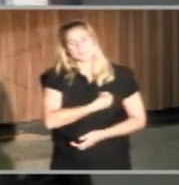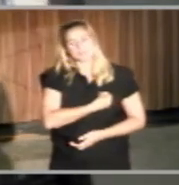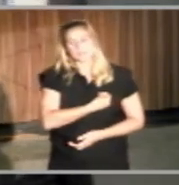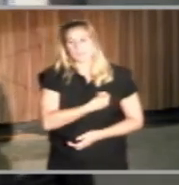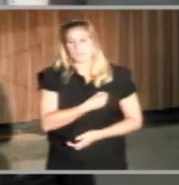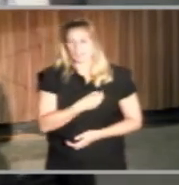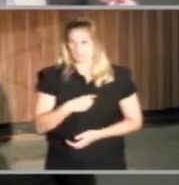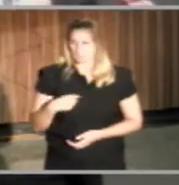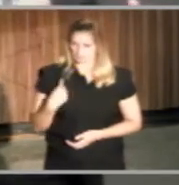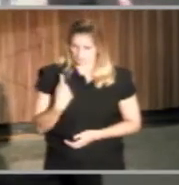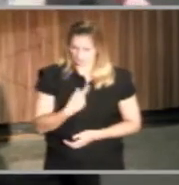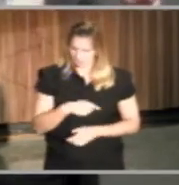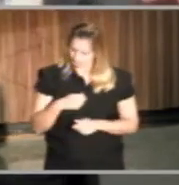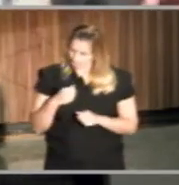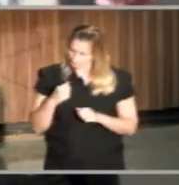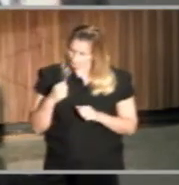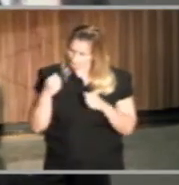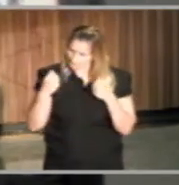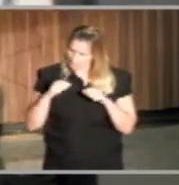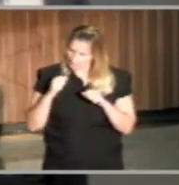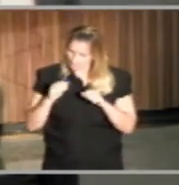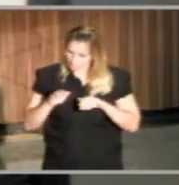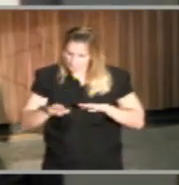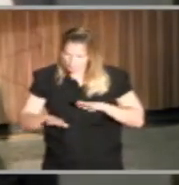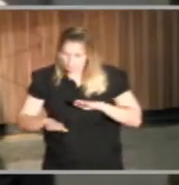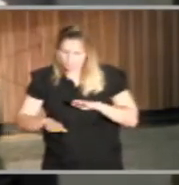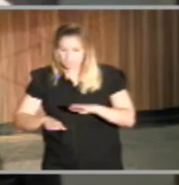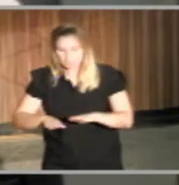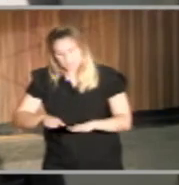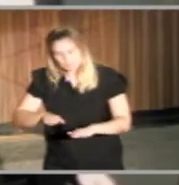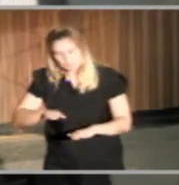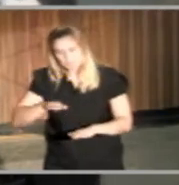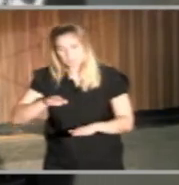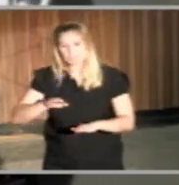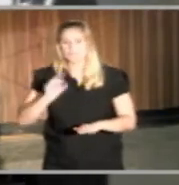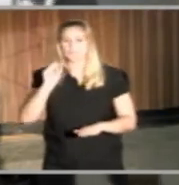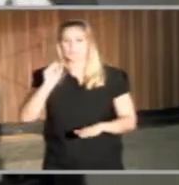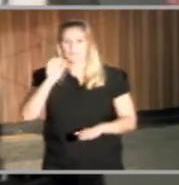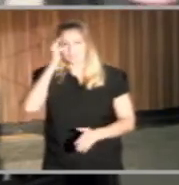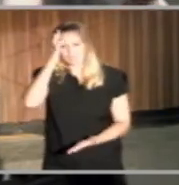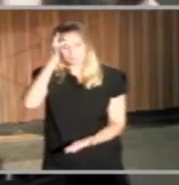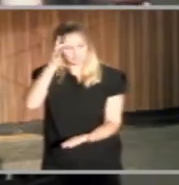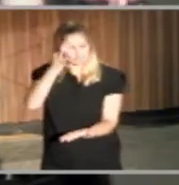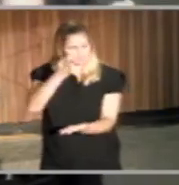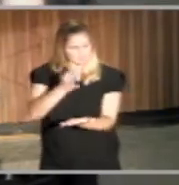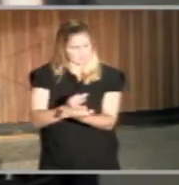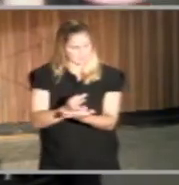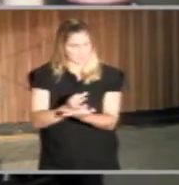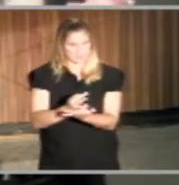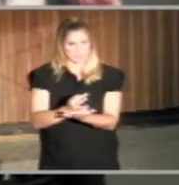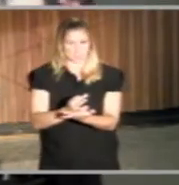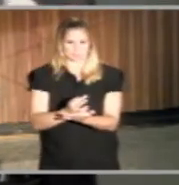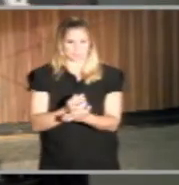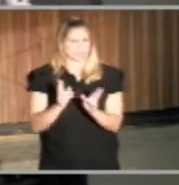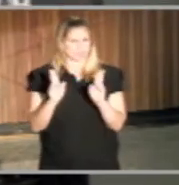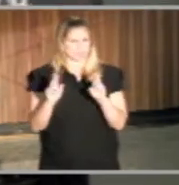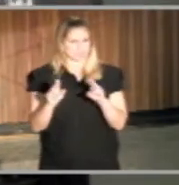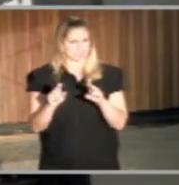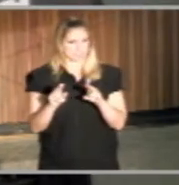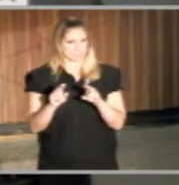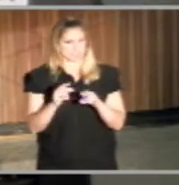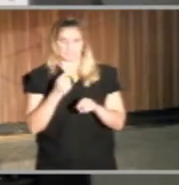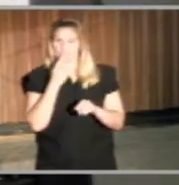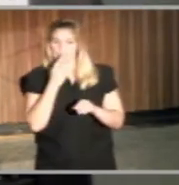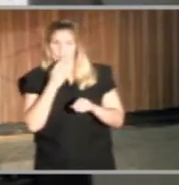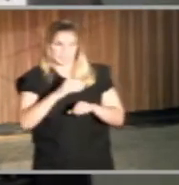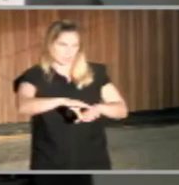que dar passos concretos de fé. As coisas não acontecem assim com o tapete vermelho caído assim. A